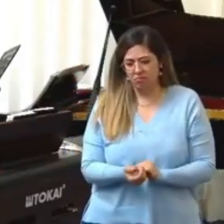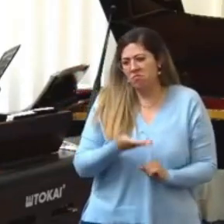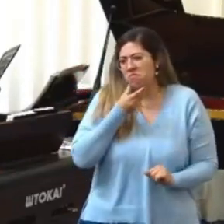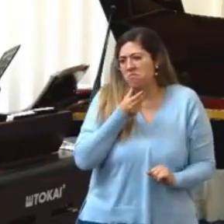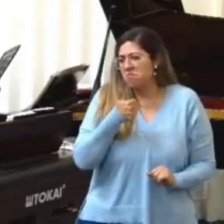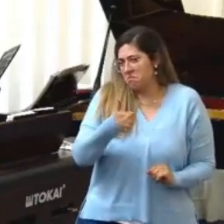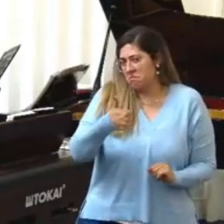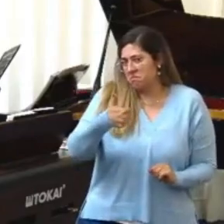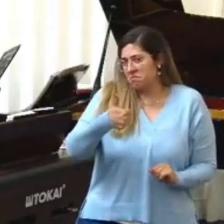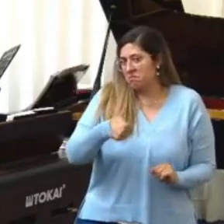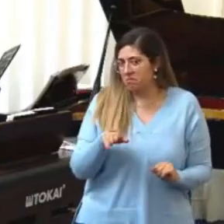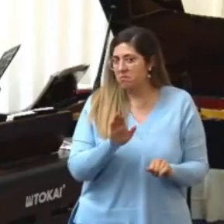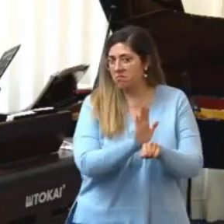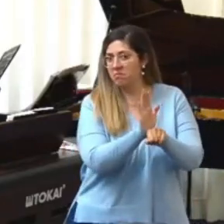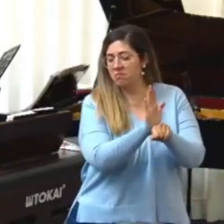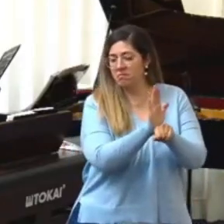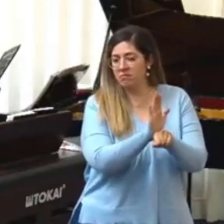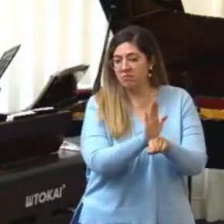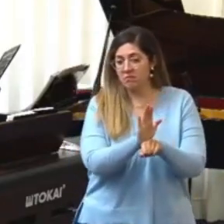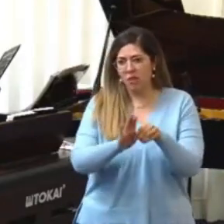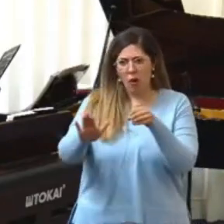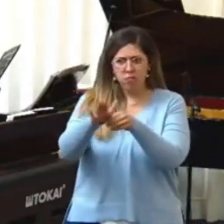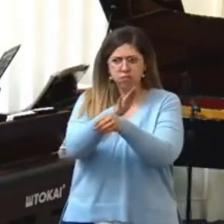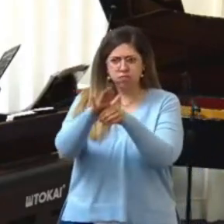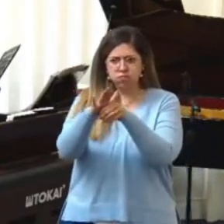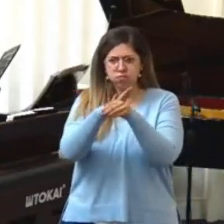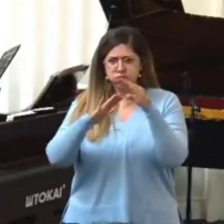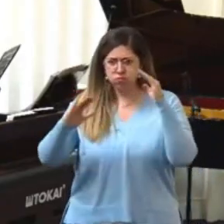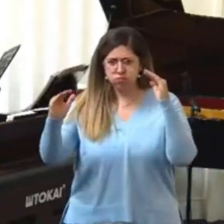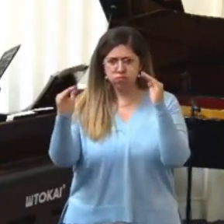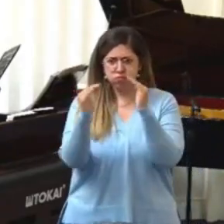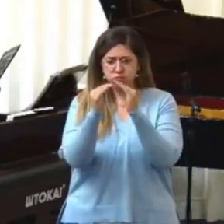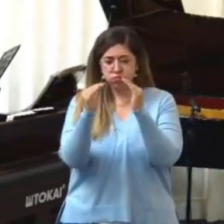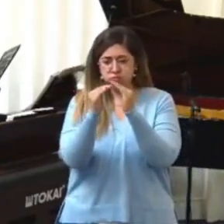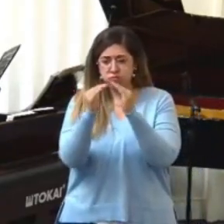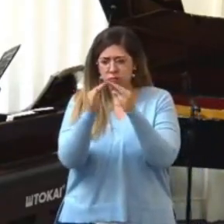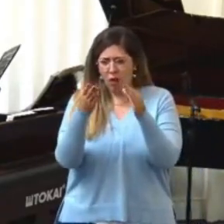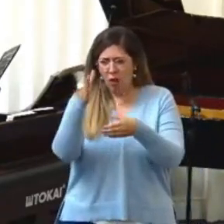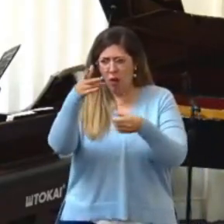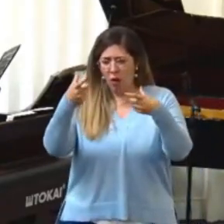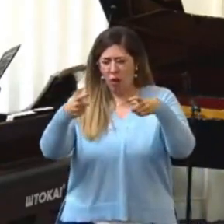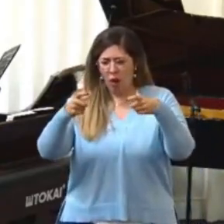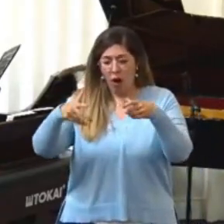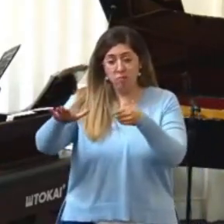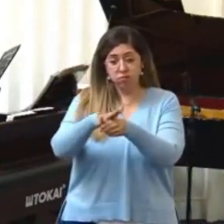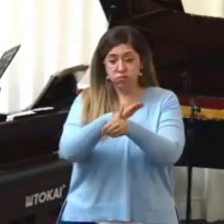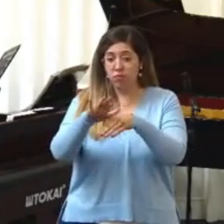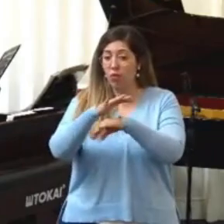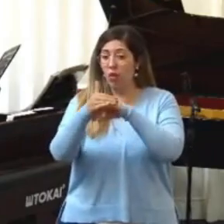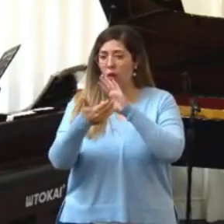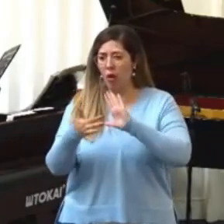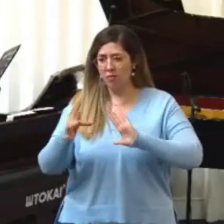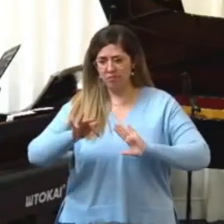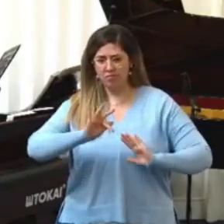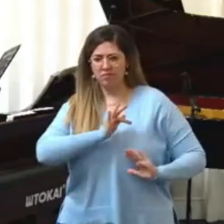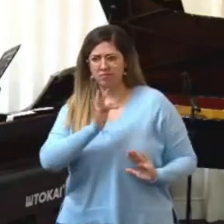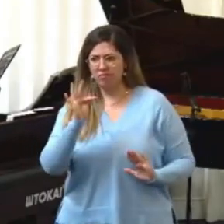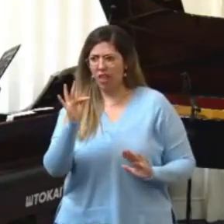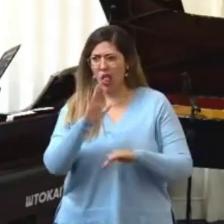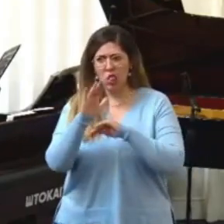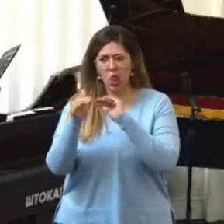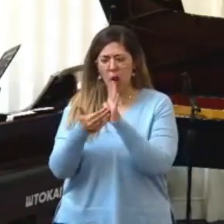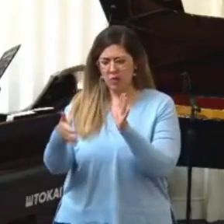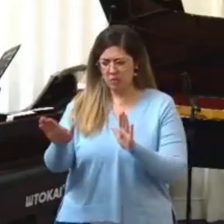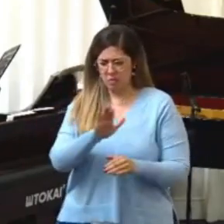de homens e mulheres, e também ali estavam todos os governantes dos filisteus.